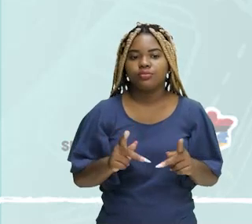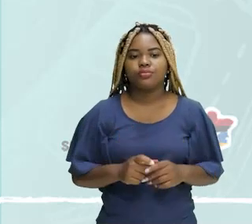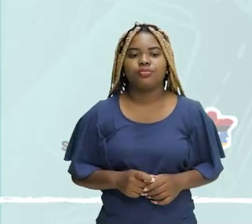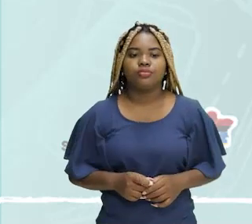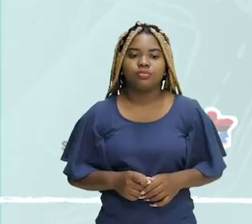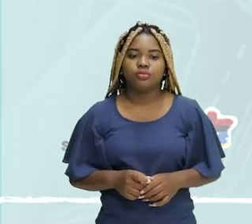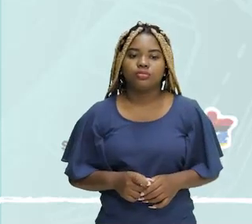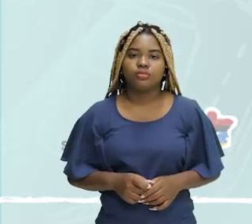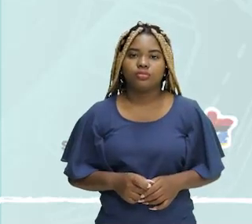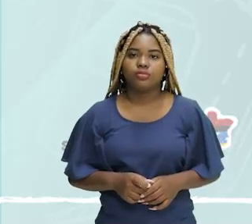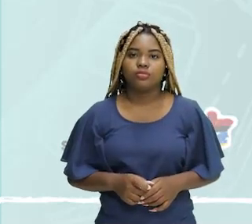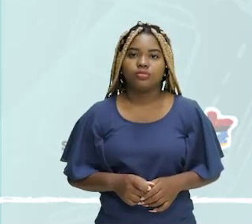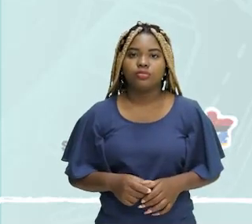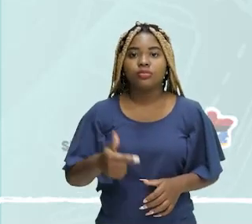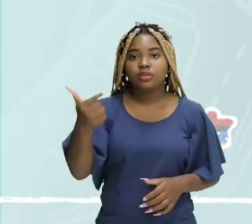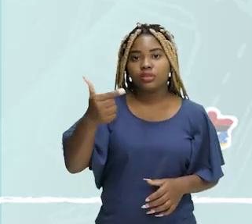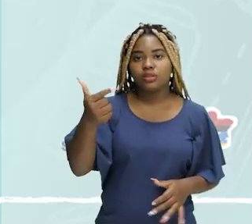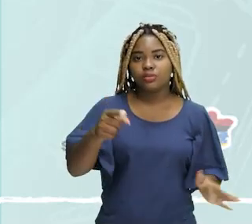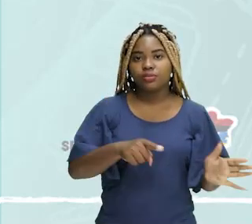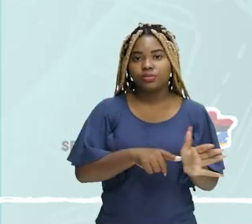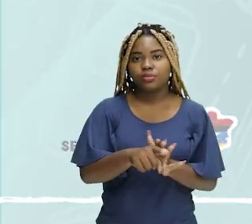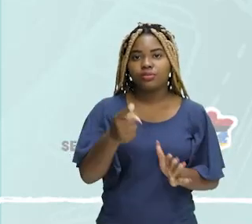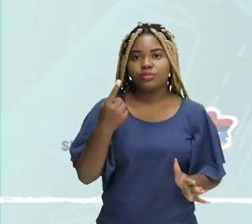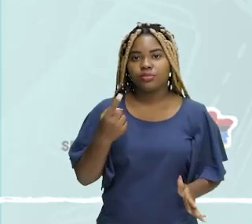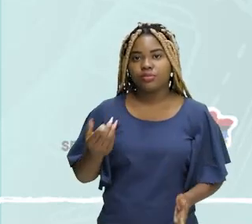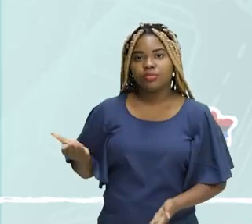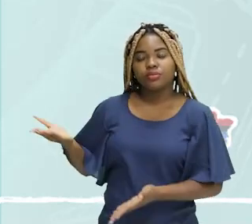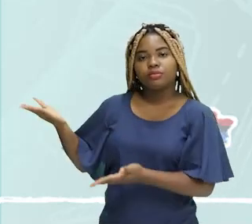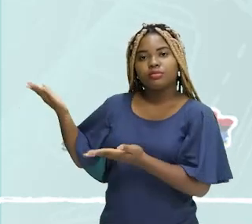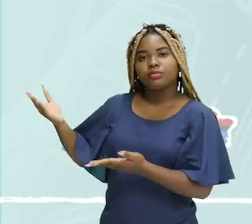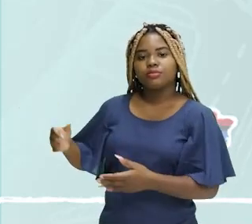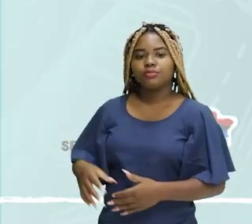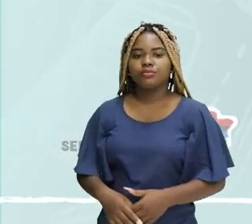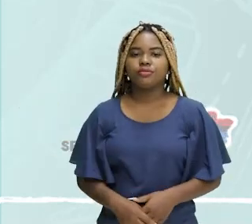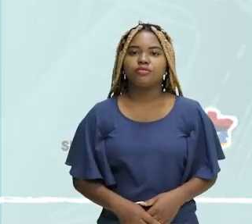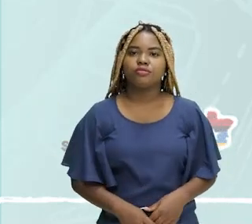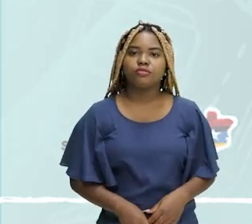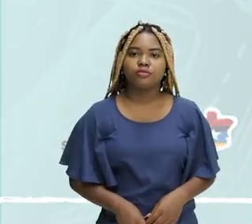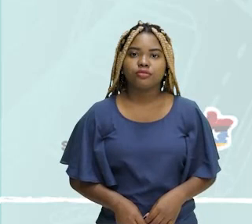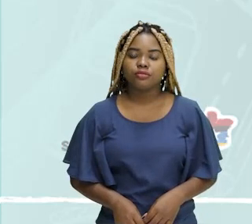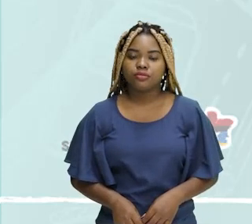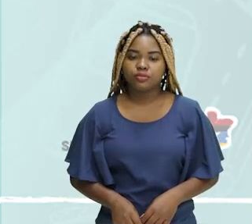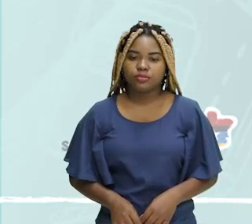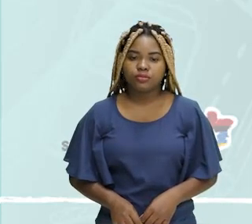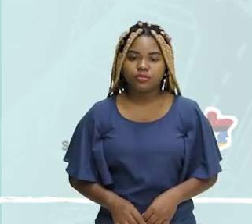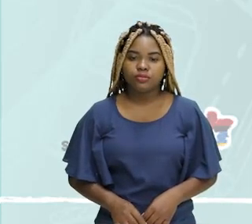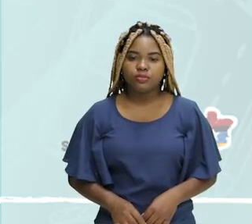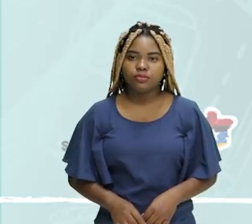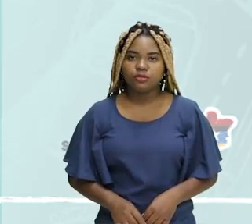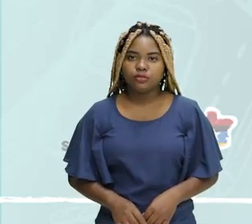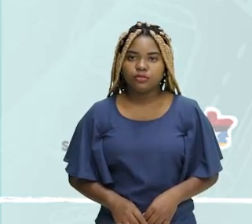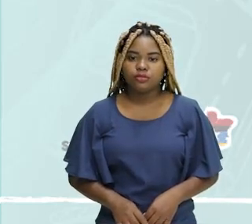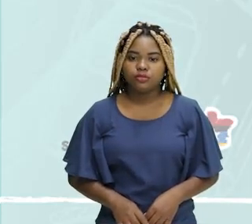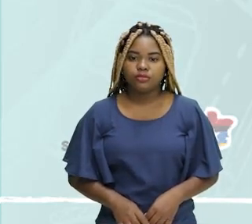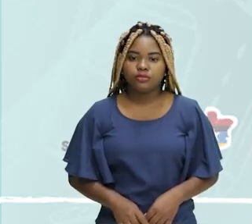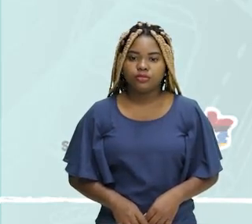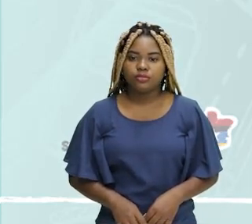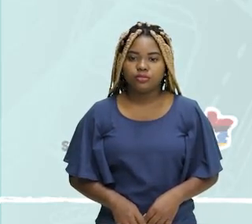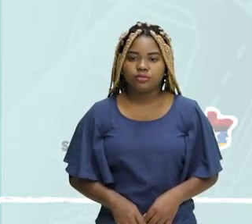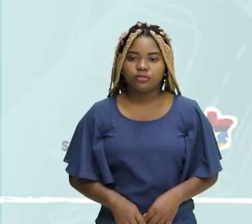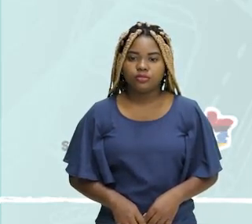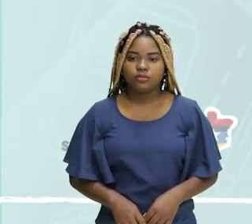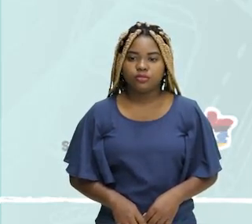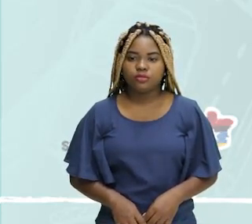Uma segunda questão, olha só, o metano, CH4, também conhecido como gás do